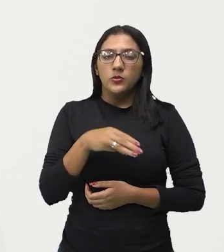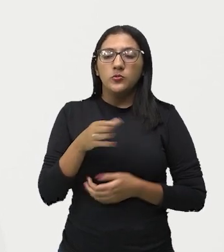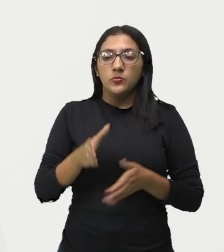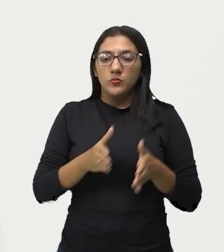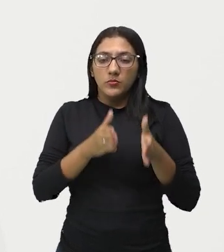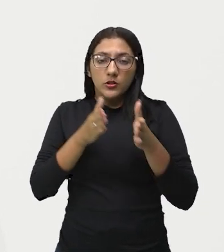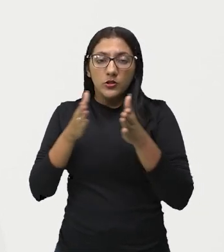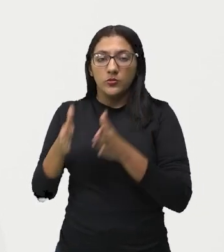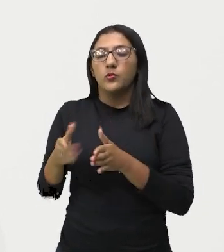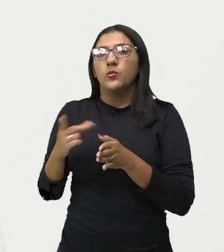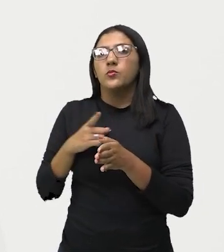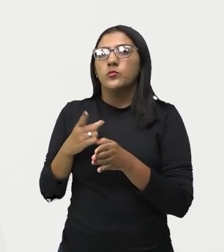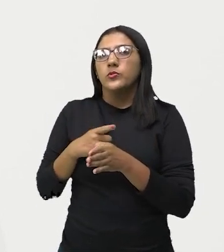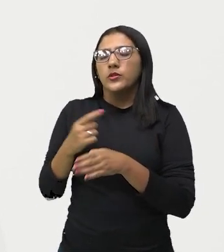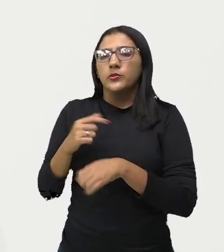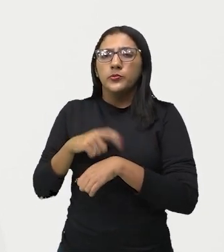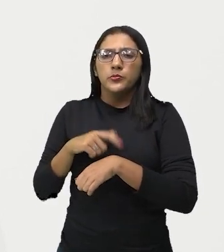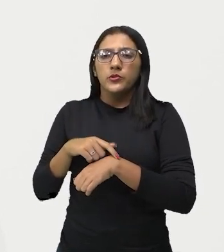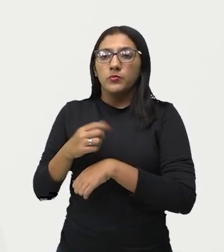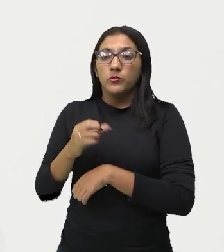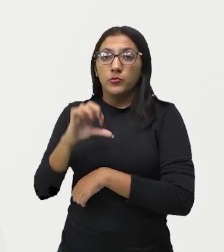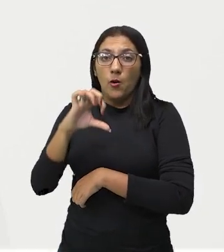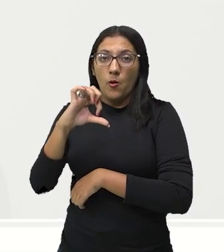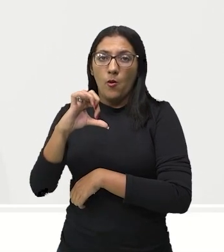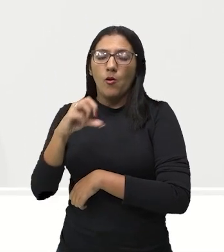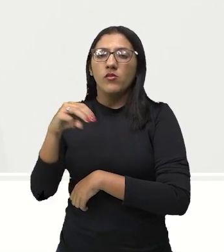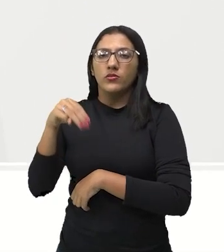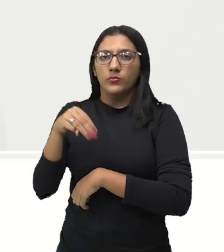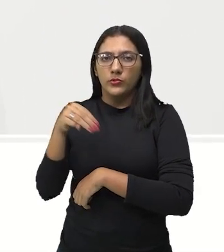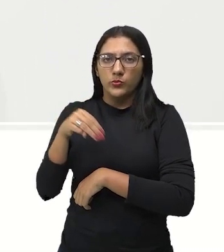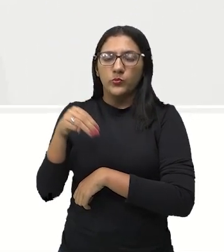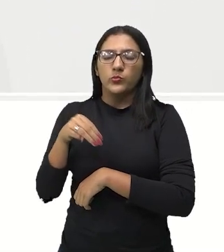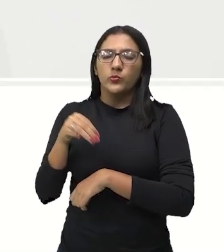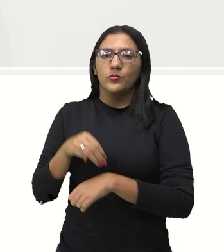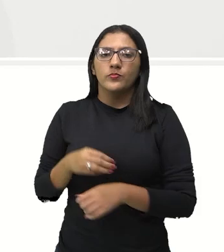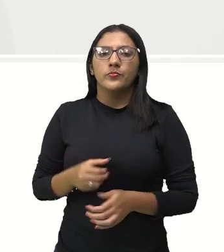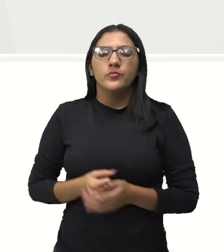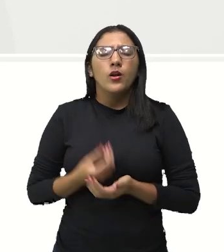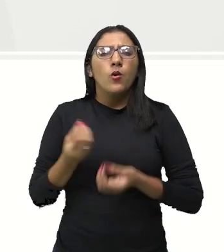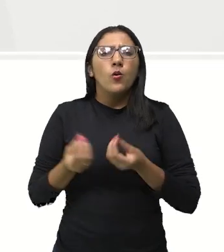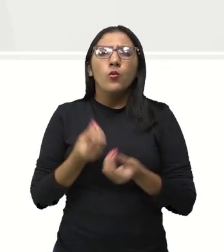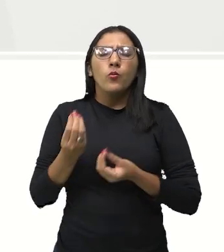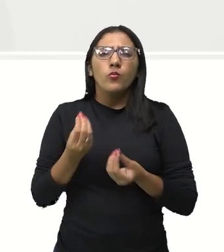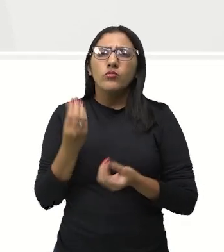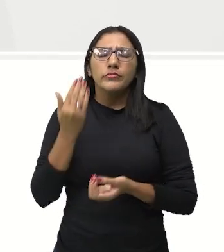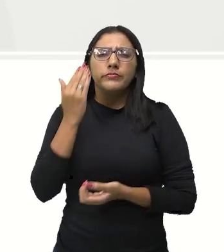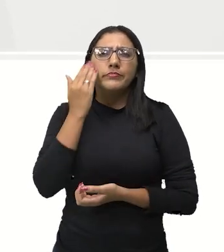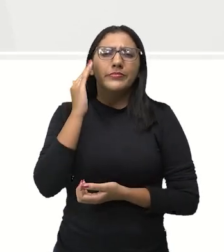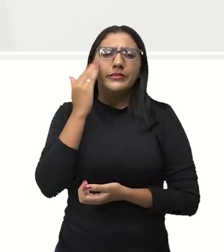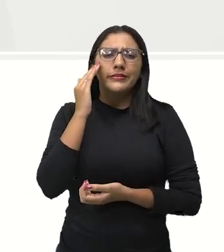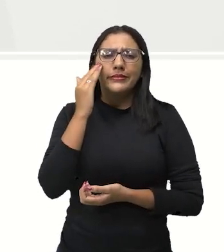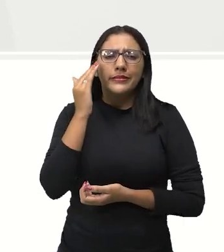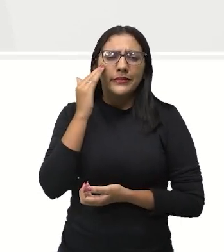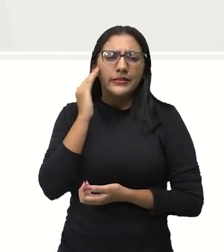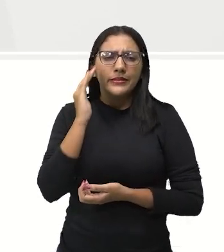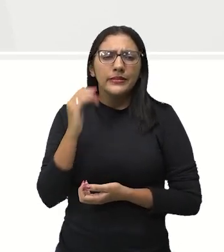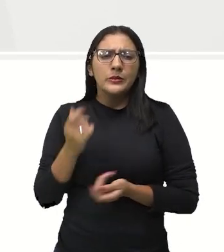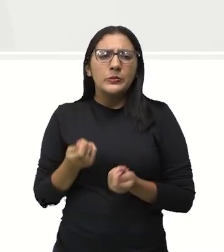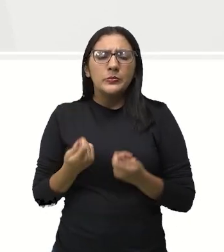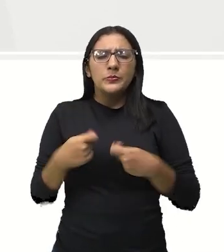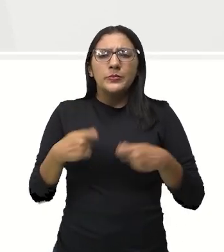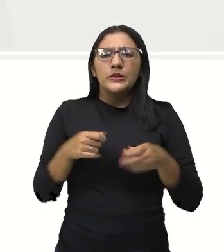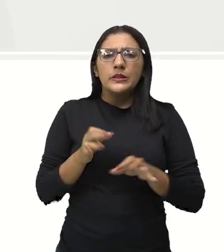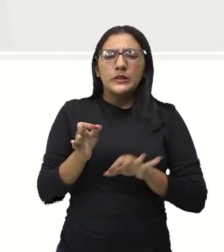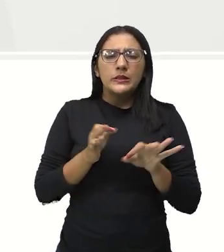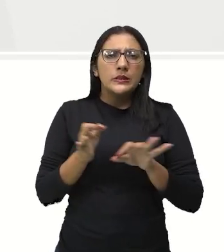no mesmo ponto? Bom, pessoal, vou te antecipar, isso aqui é uma questão clássica do cálculo de MMC, tá legal? É só a